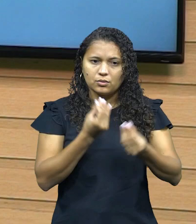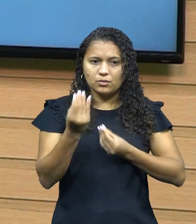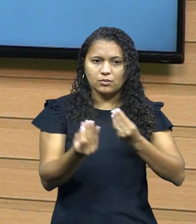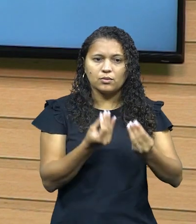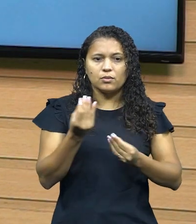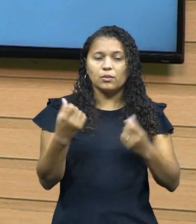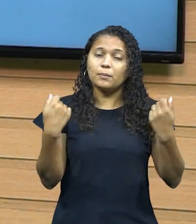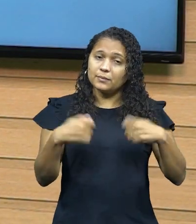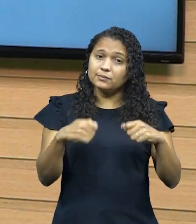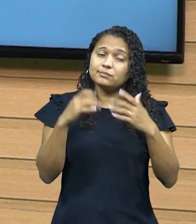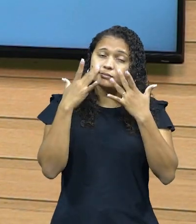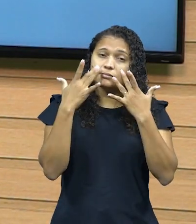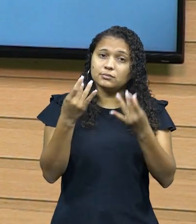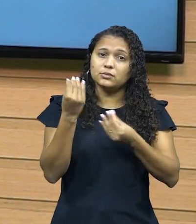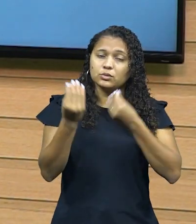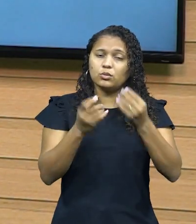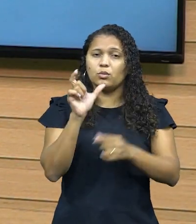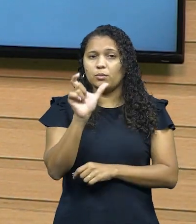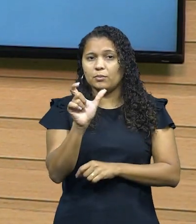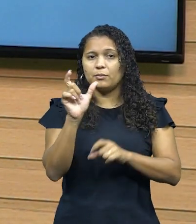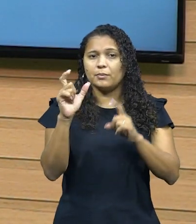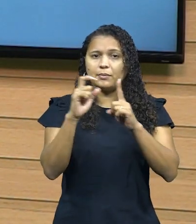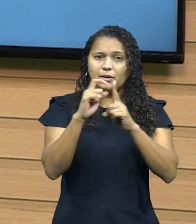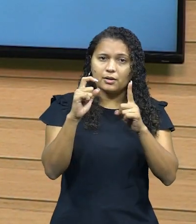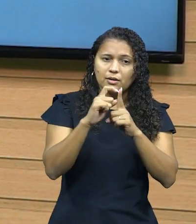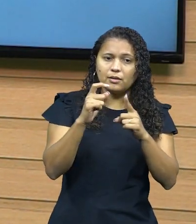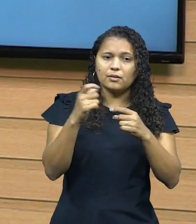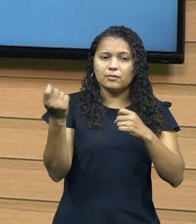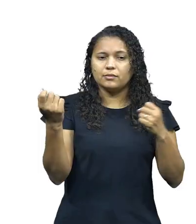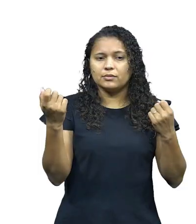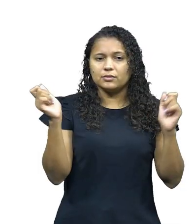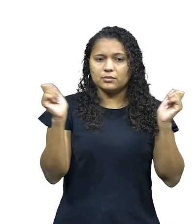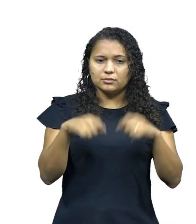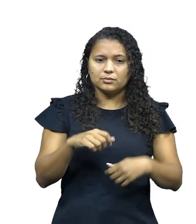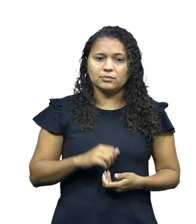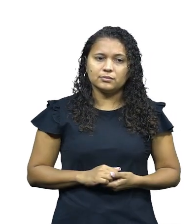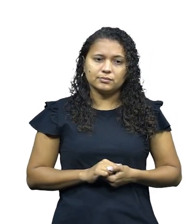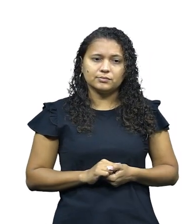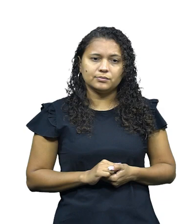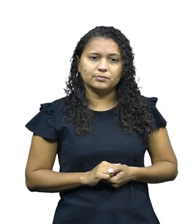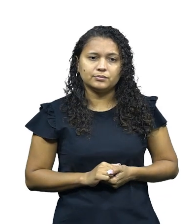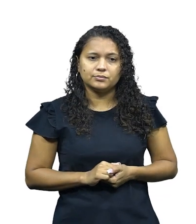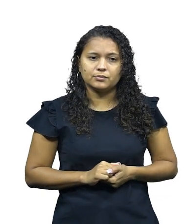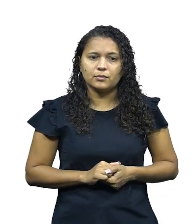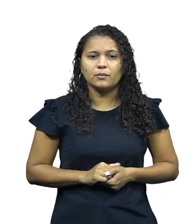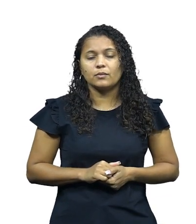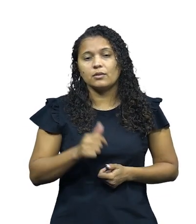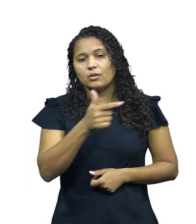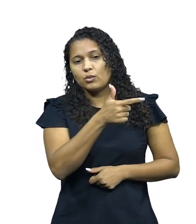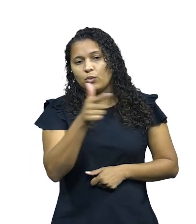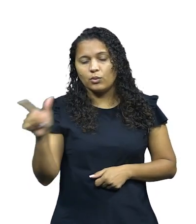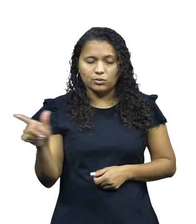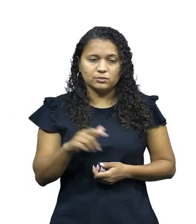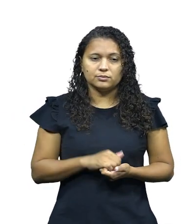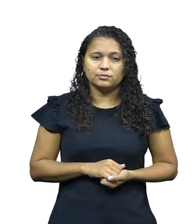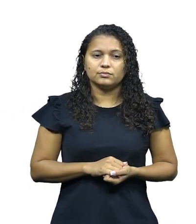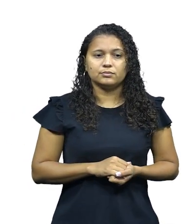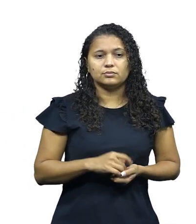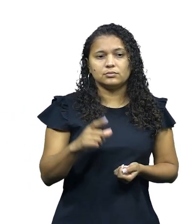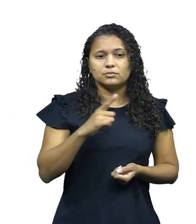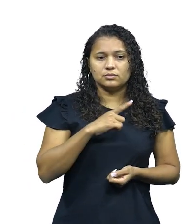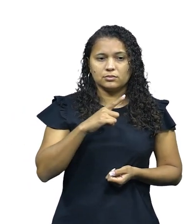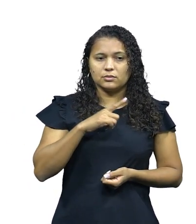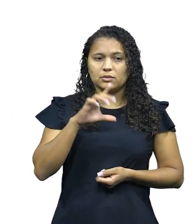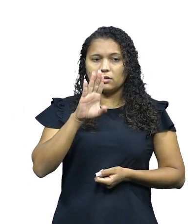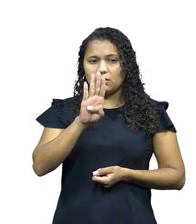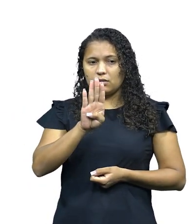Comecem a se atentar para essas nomenclaturas e comecem a fazer a associação, tá? Uma outra parte da